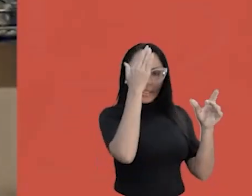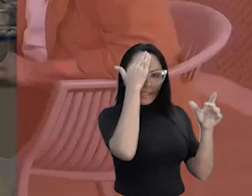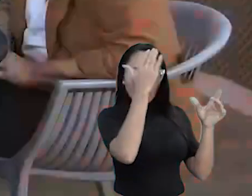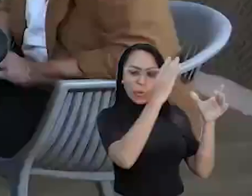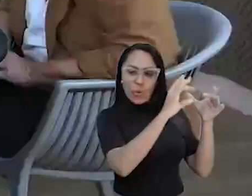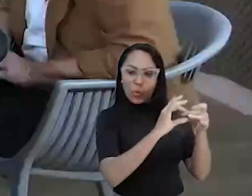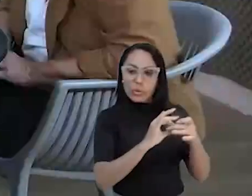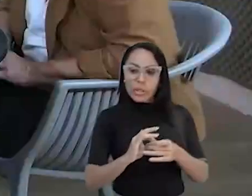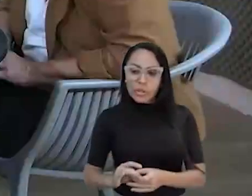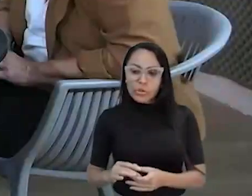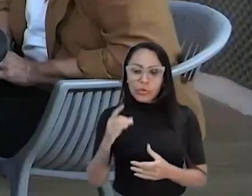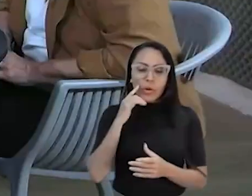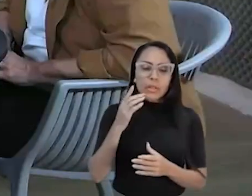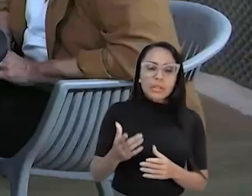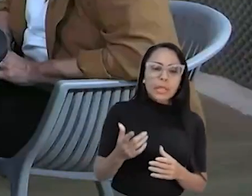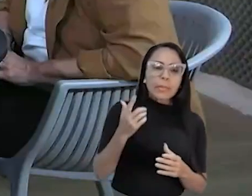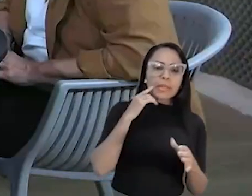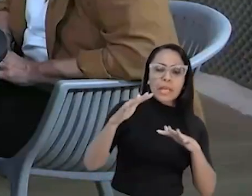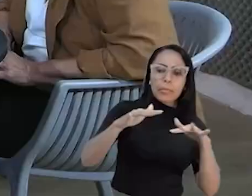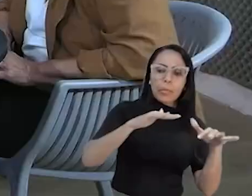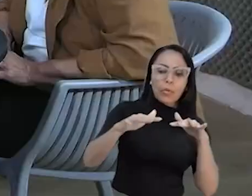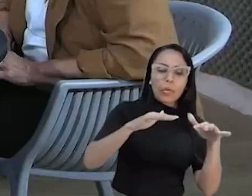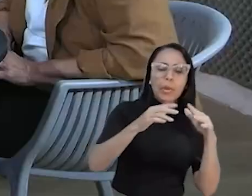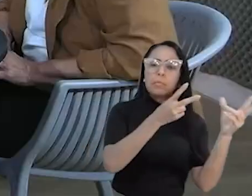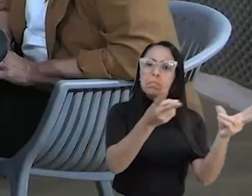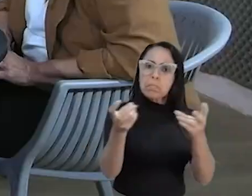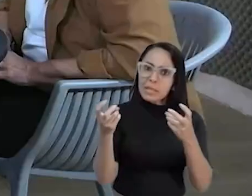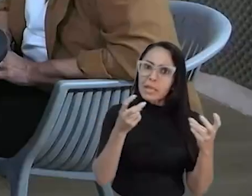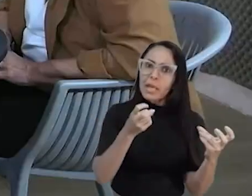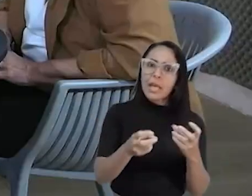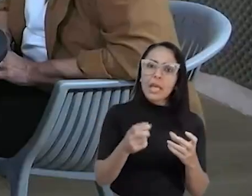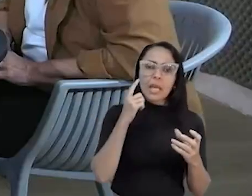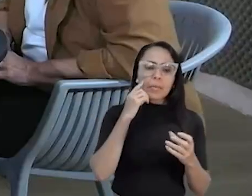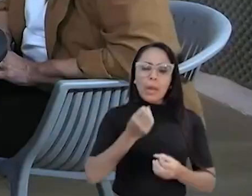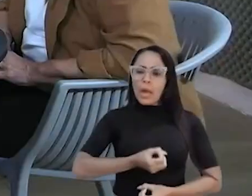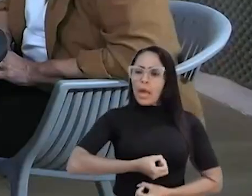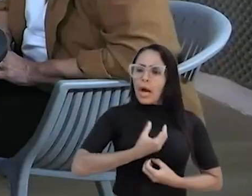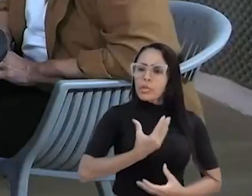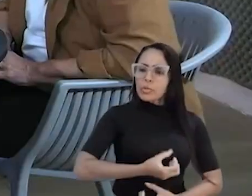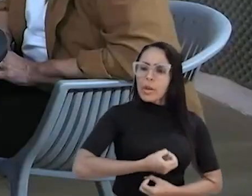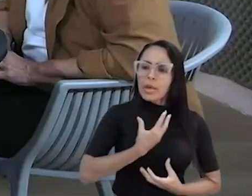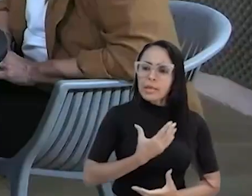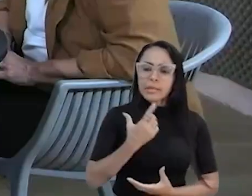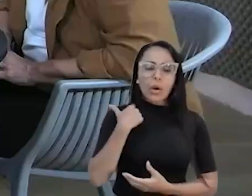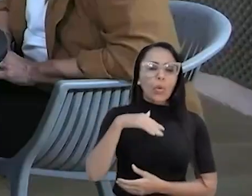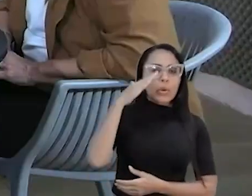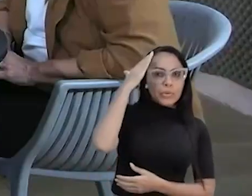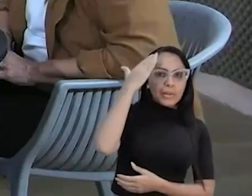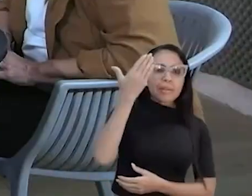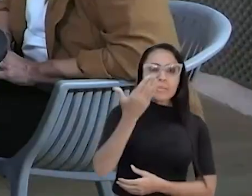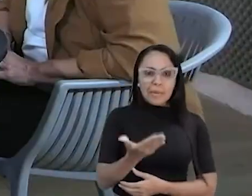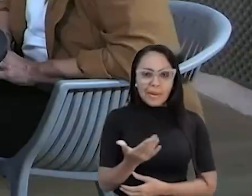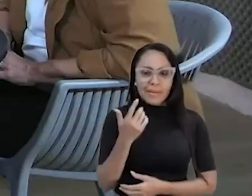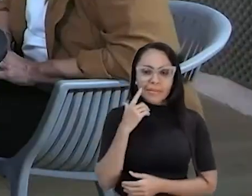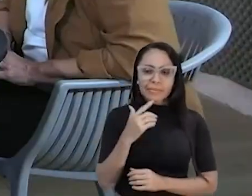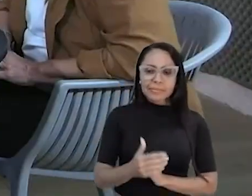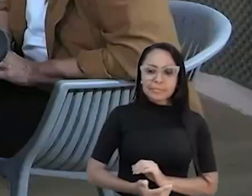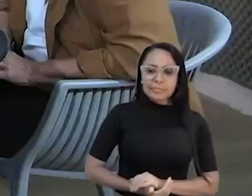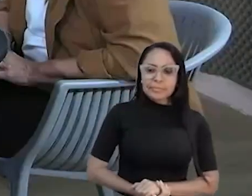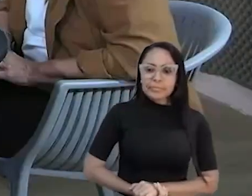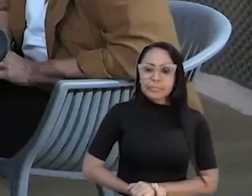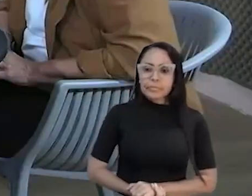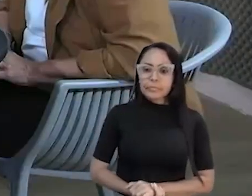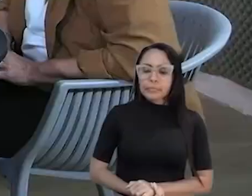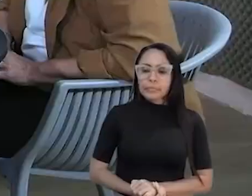observando, percebe o movimento, mas não sabe esse tipo de expressão ou entendimento nos bastidores